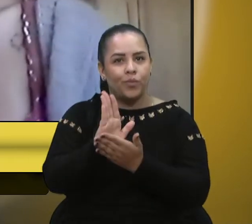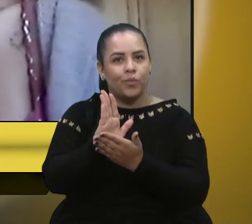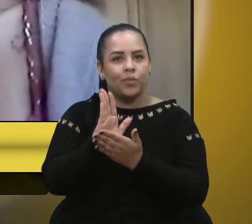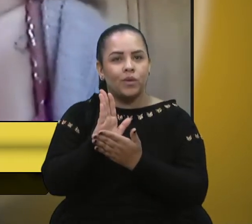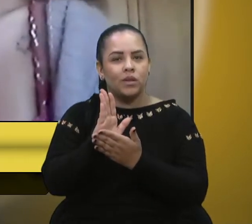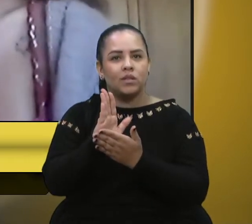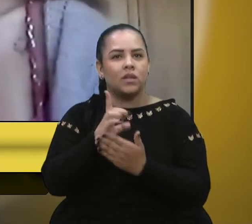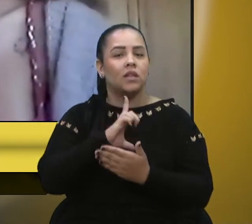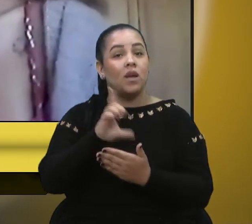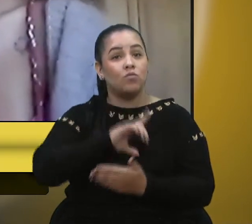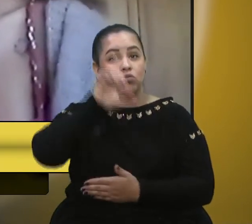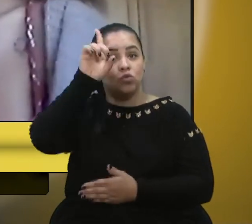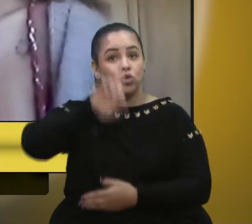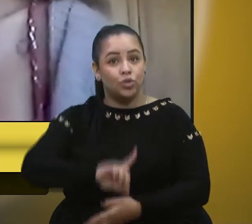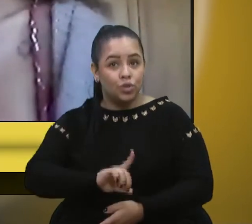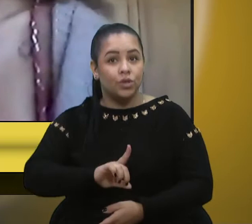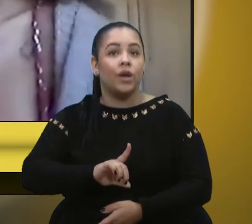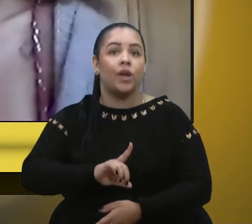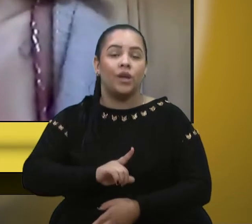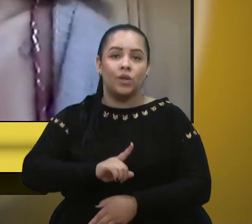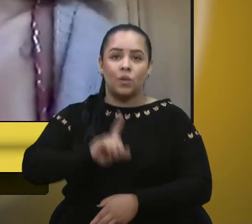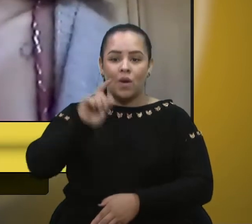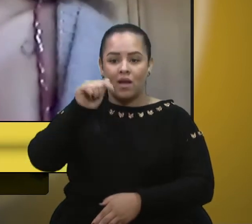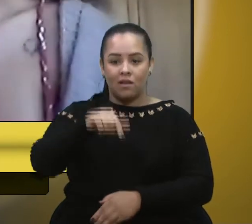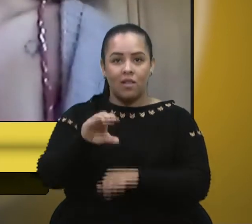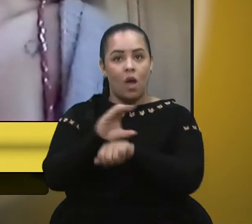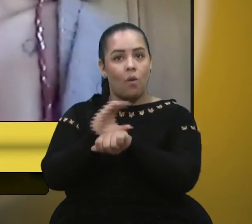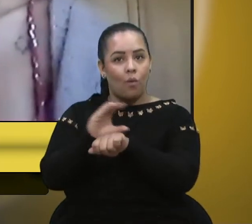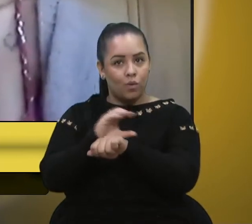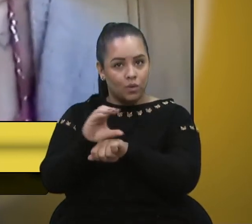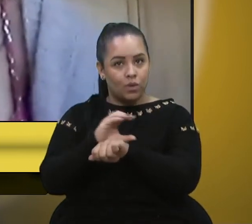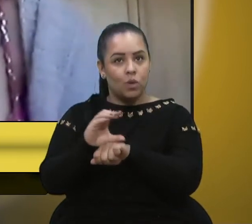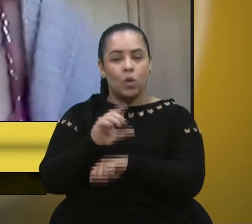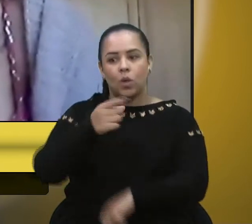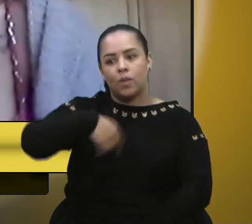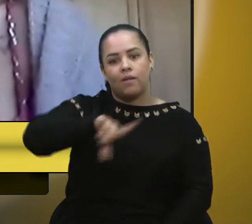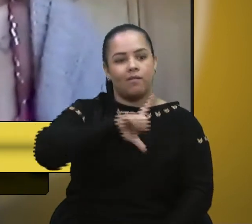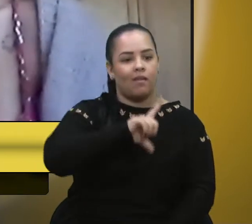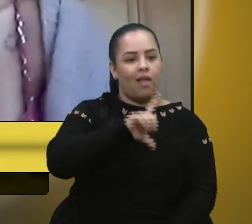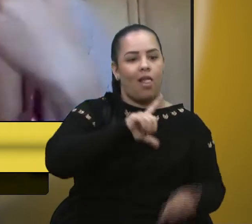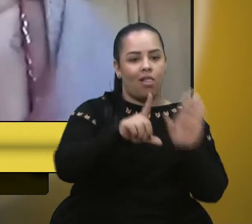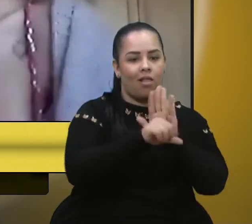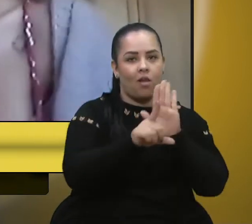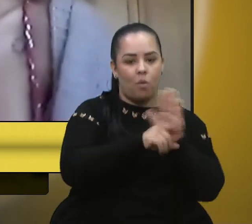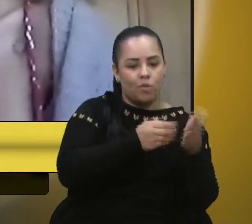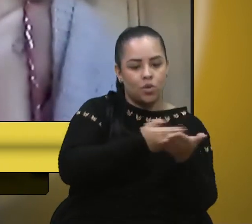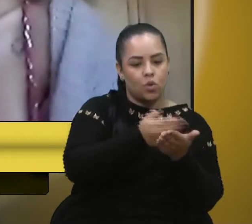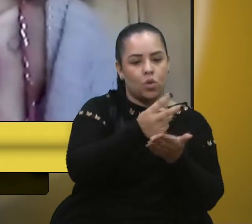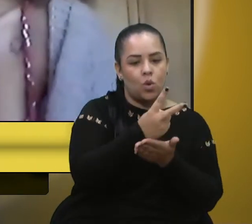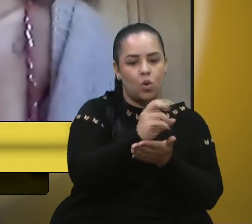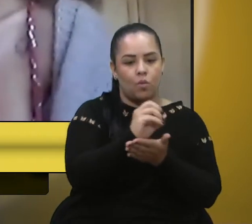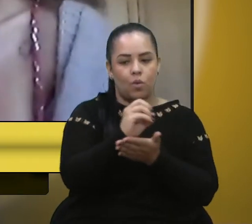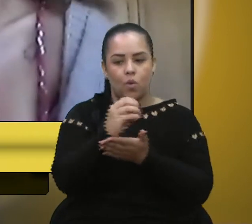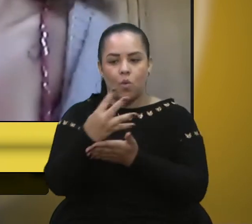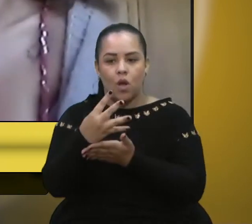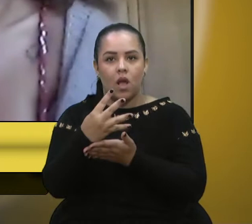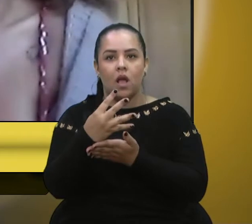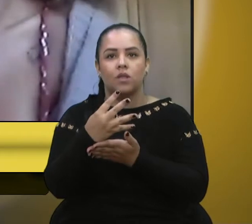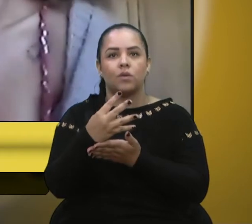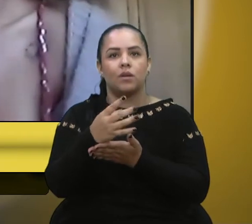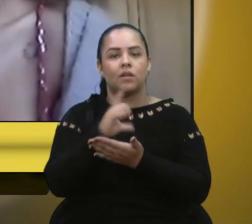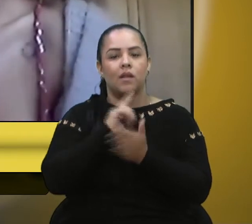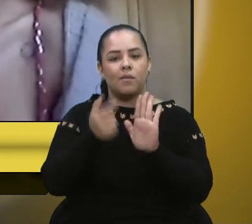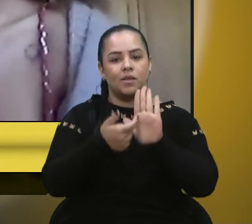como um direito na nossa Constituição Federal. Então, a gente tem essa lei desde 2004, apresentada pelo então senador